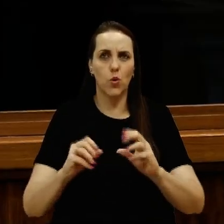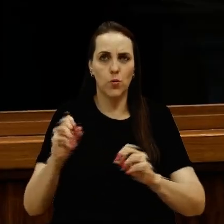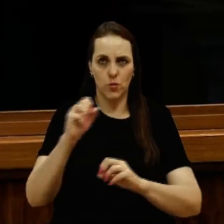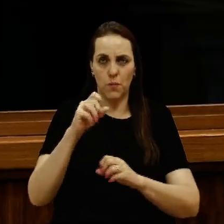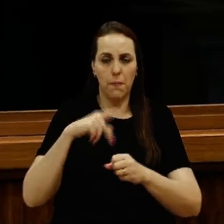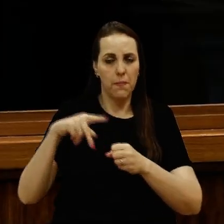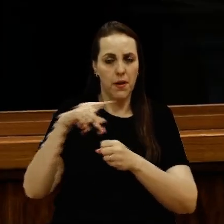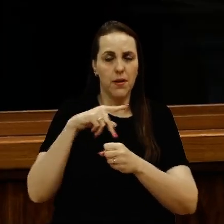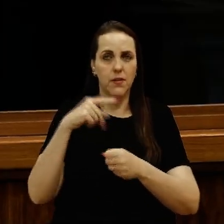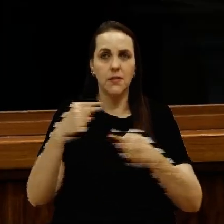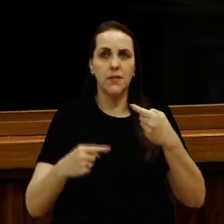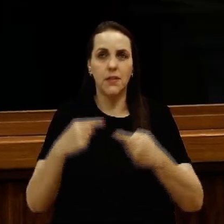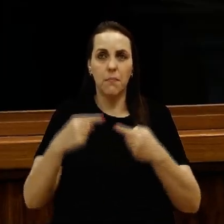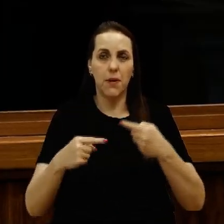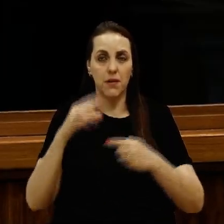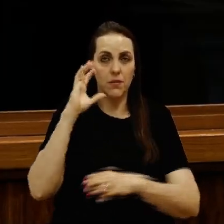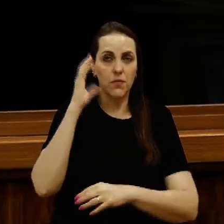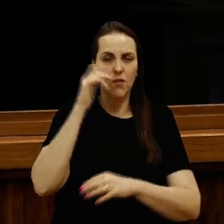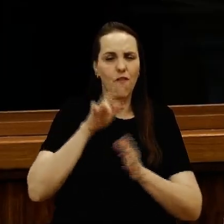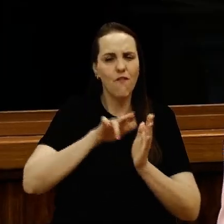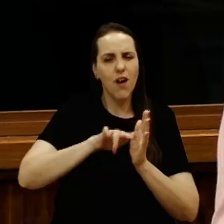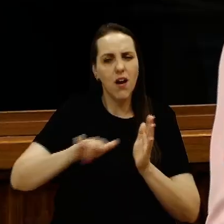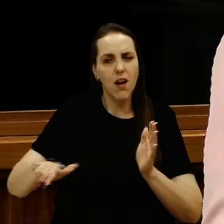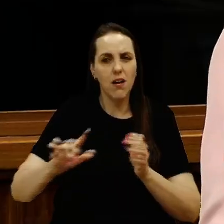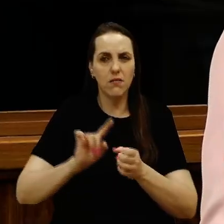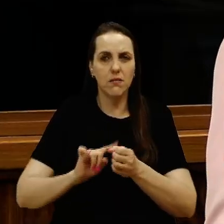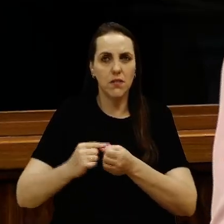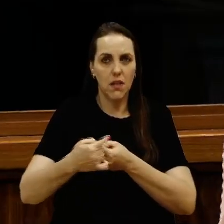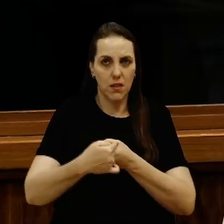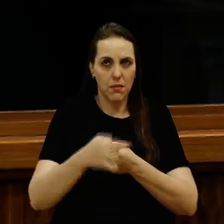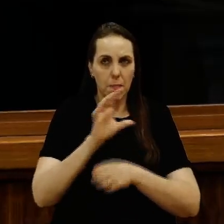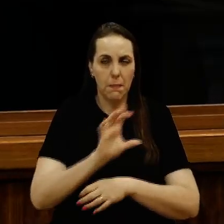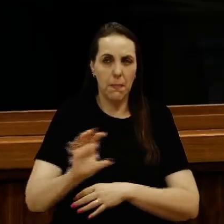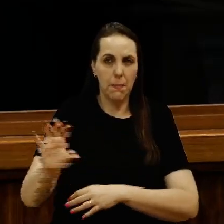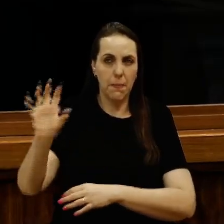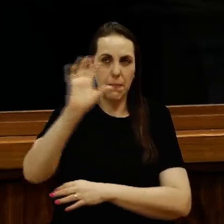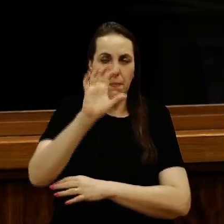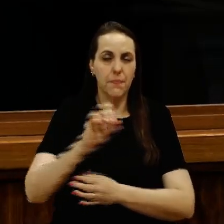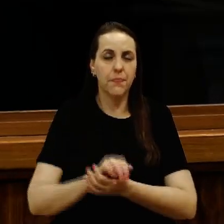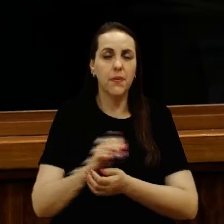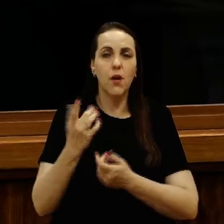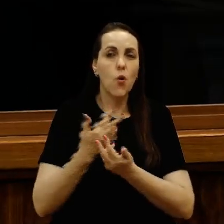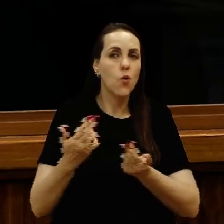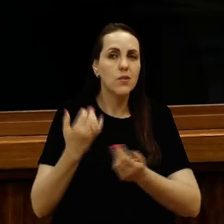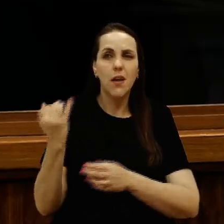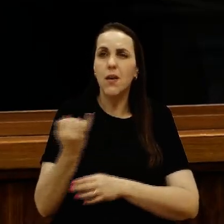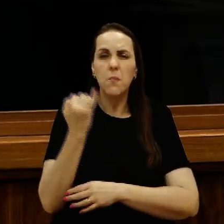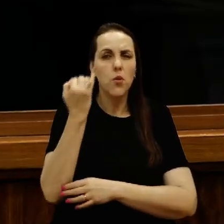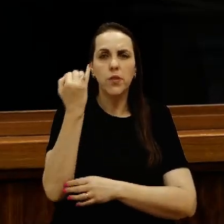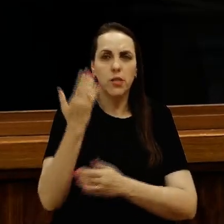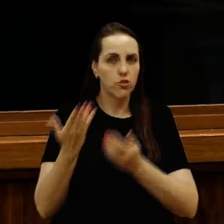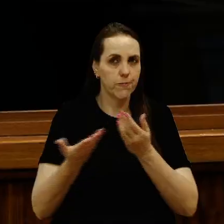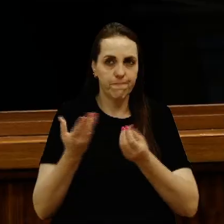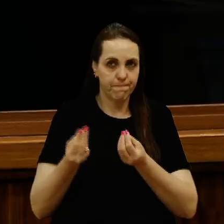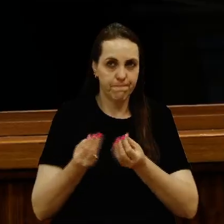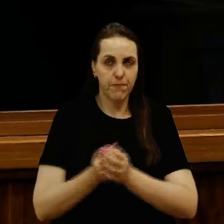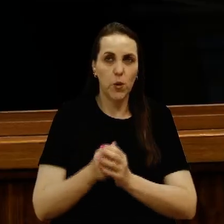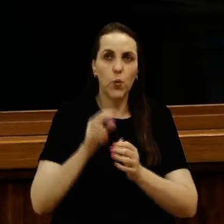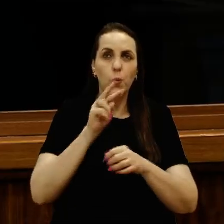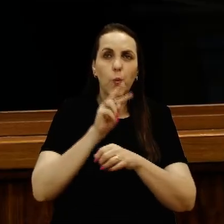em várias cidades e uma das coisas importantes é essa, né? O cuidado,